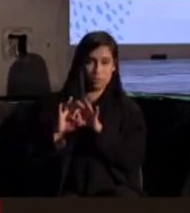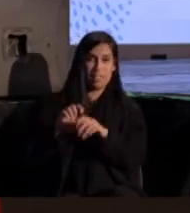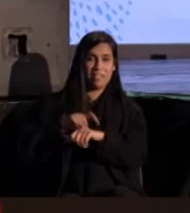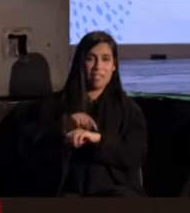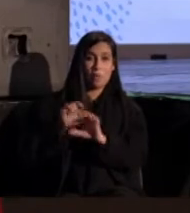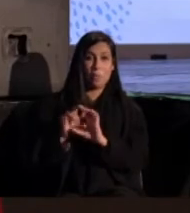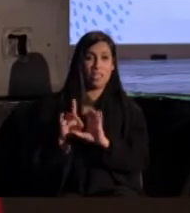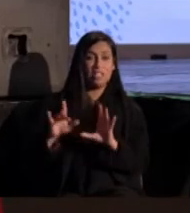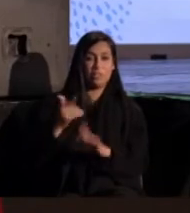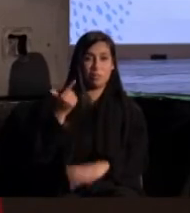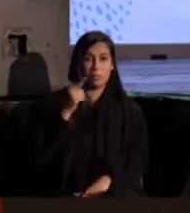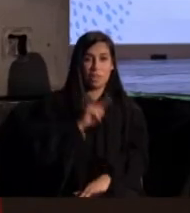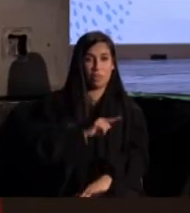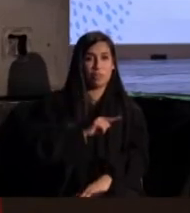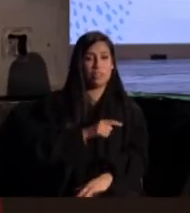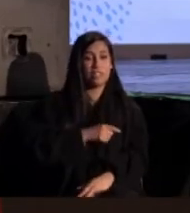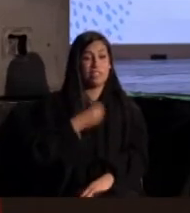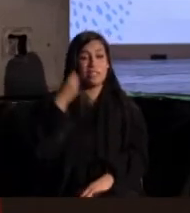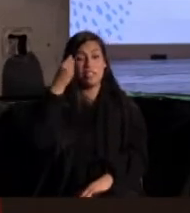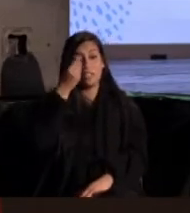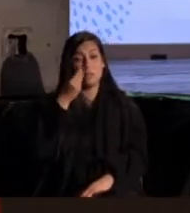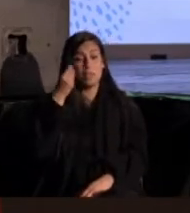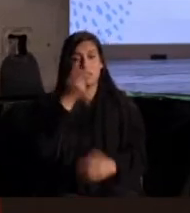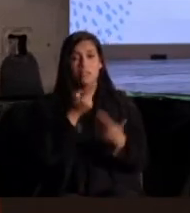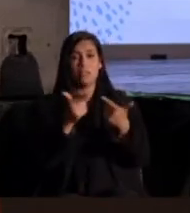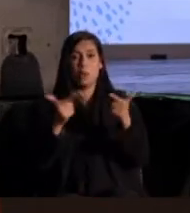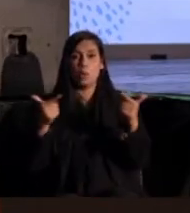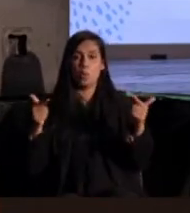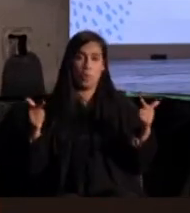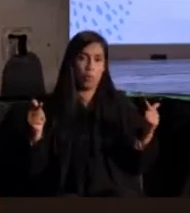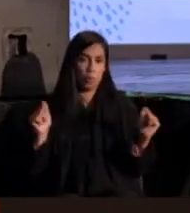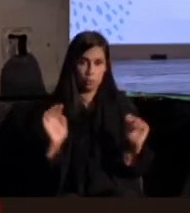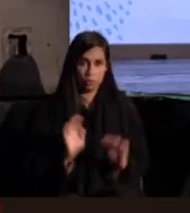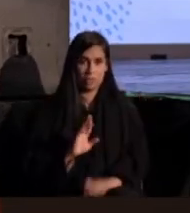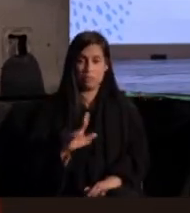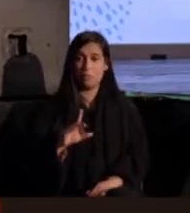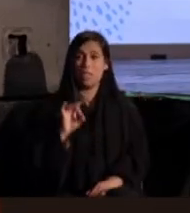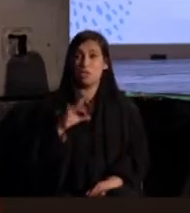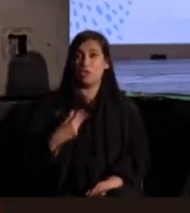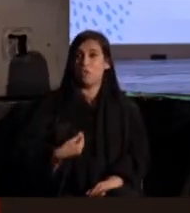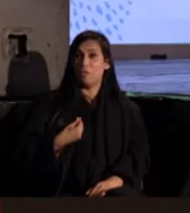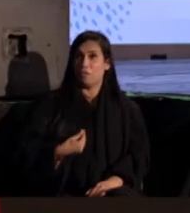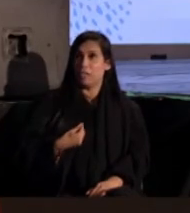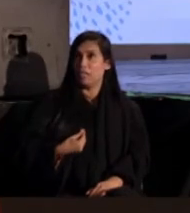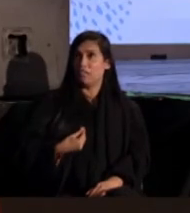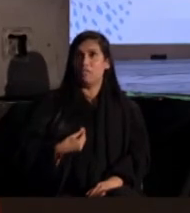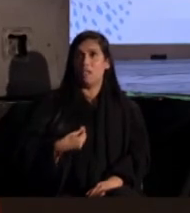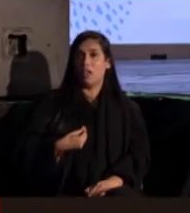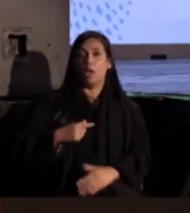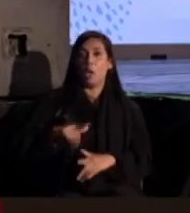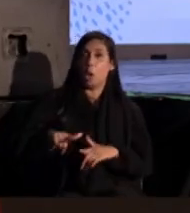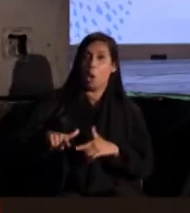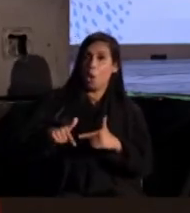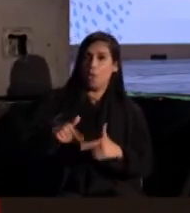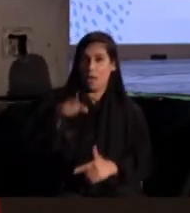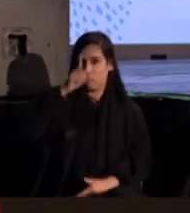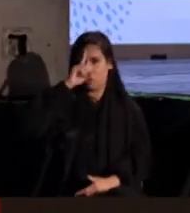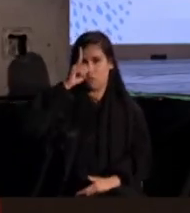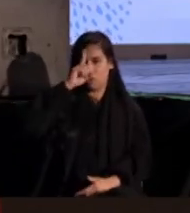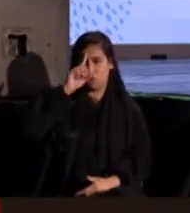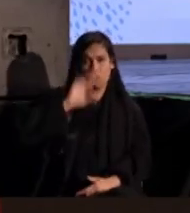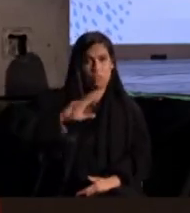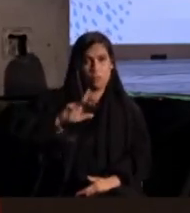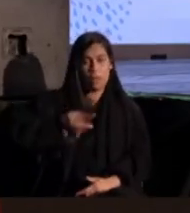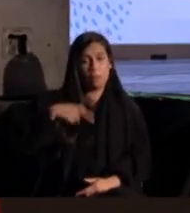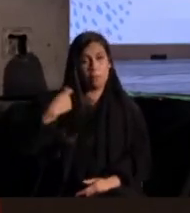para desfrutar de outras coisas que não o modo sobrevivência. Isso possibilita saborear. A ideia